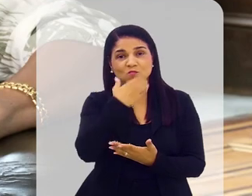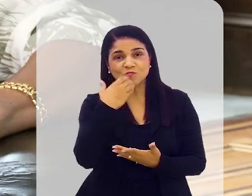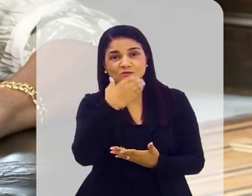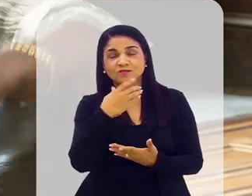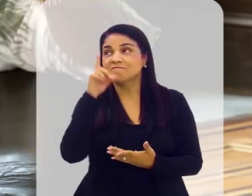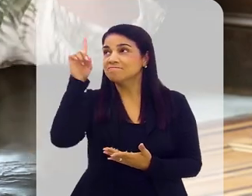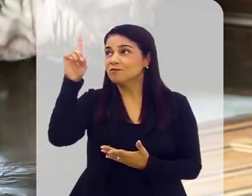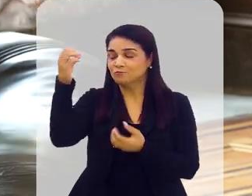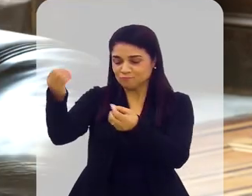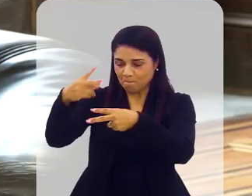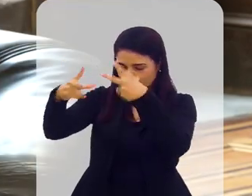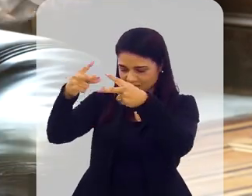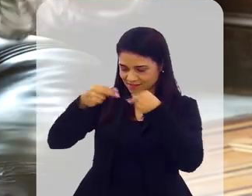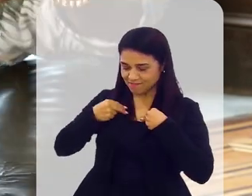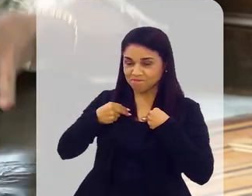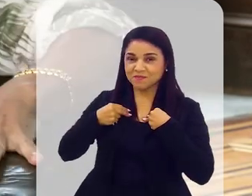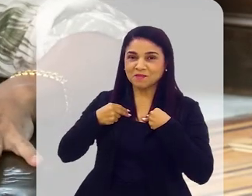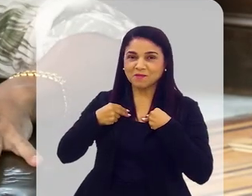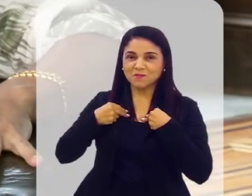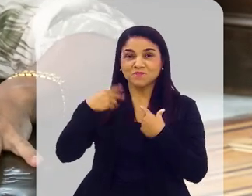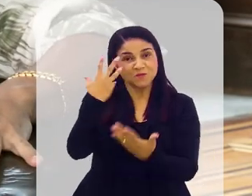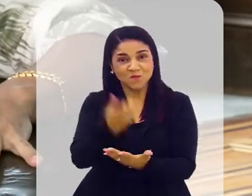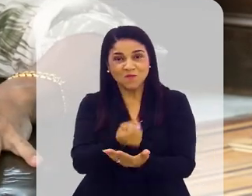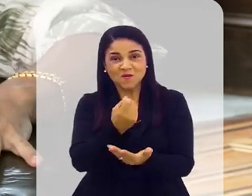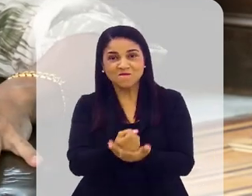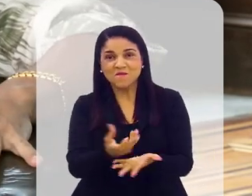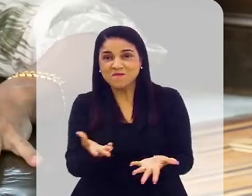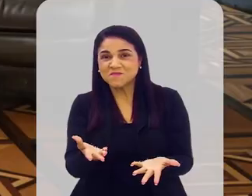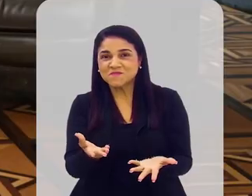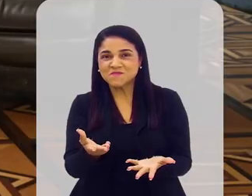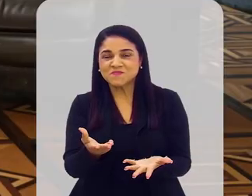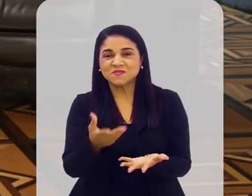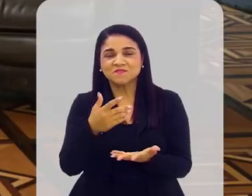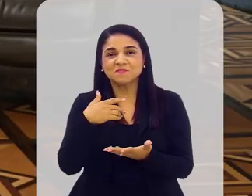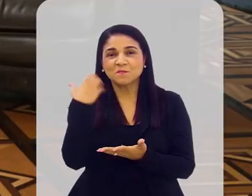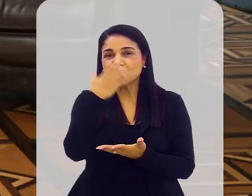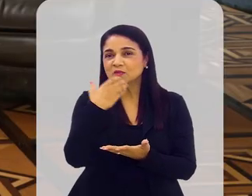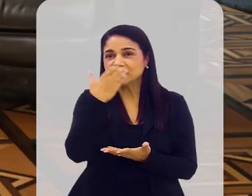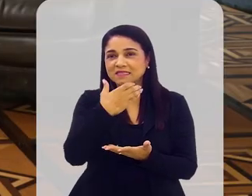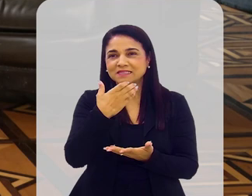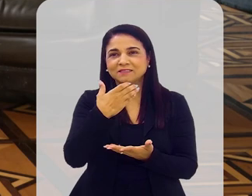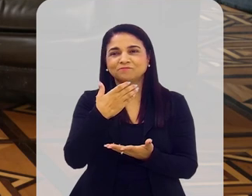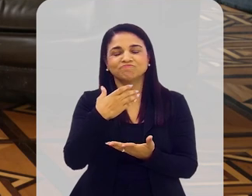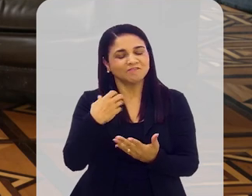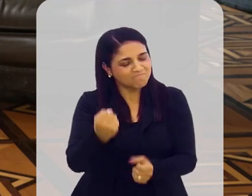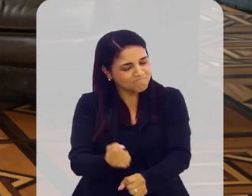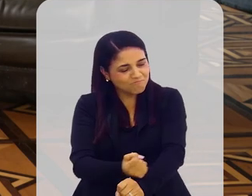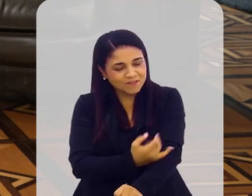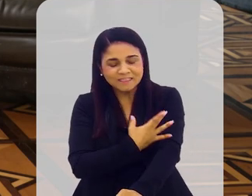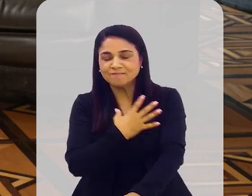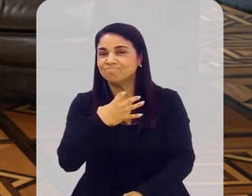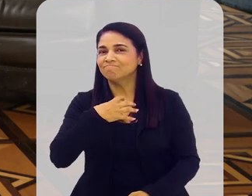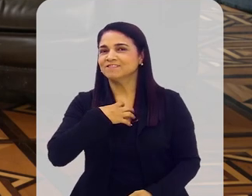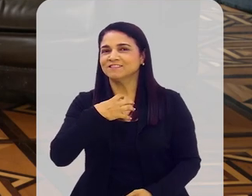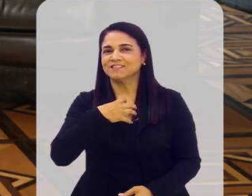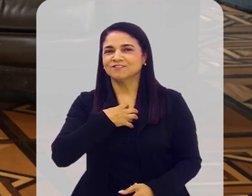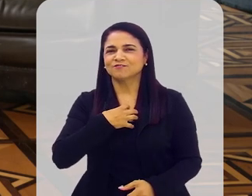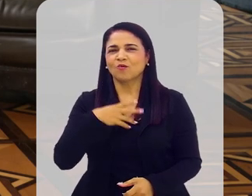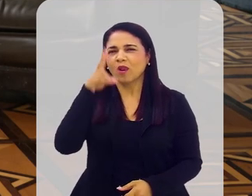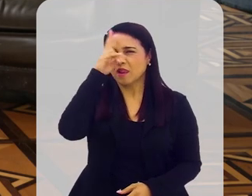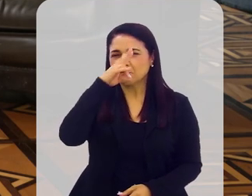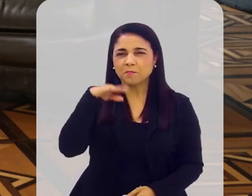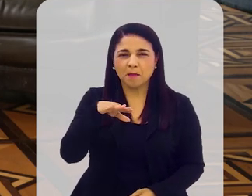essa música e assim, Deus me deu esse presente. Deu essa oportunidade. E eu não consigo cantar essa música de outro jeito, que não seja com emoção. É